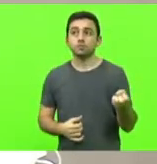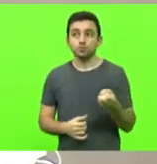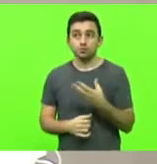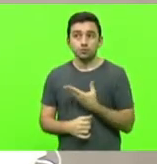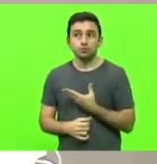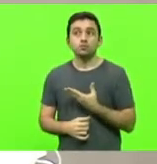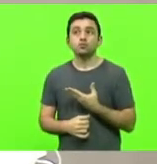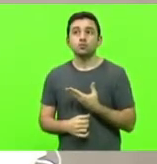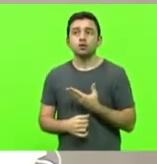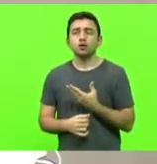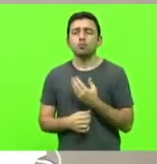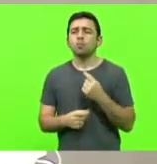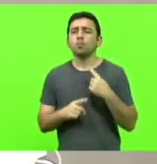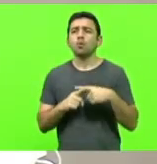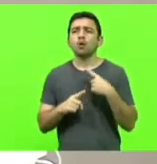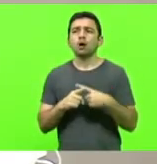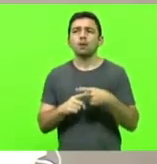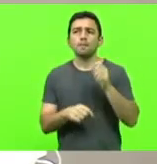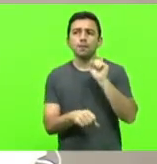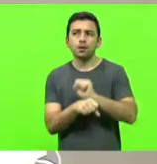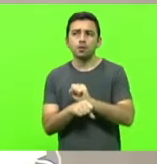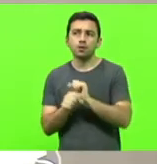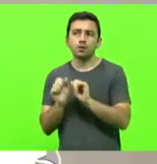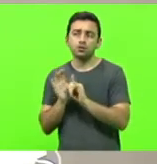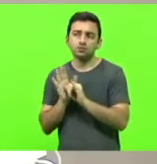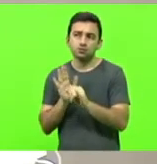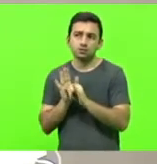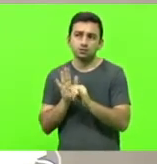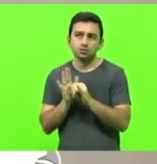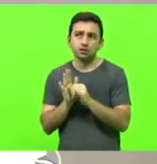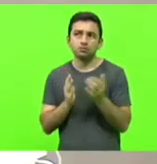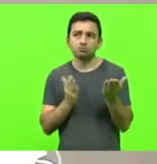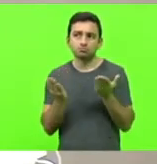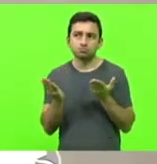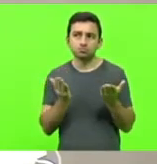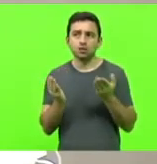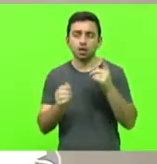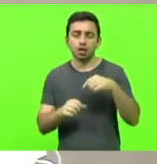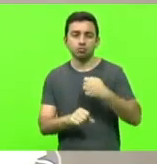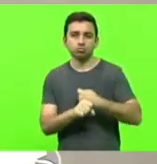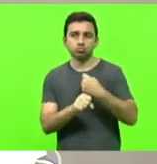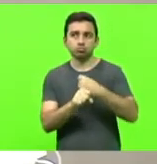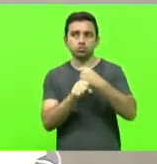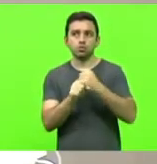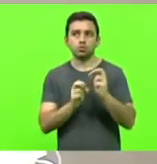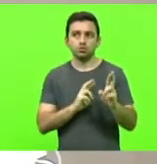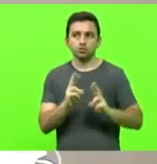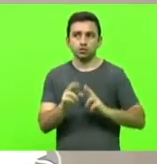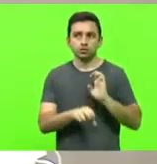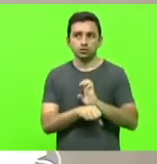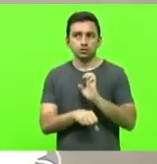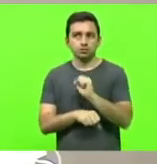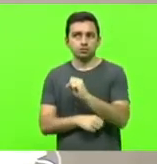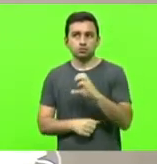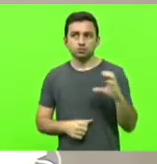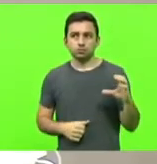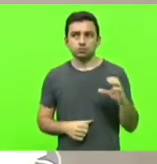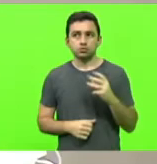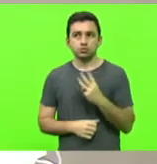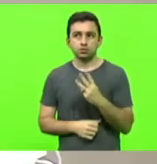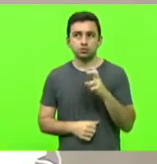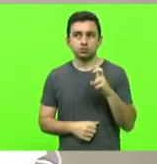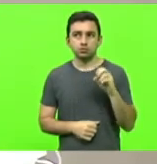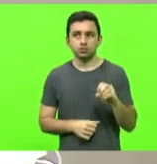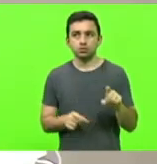que levaram à suspensão dos editais de licitação que tinham como objeto obras nas rodovias estaduais SC 350 e